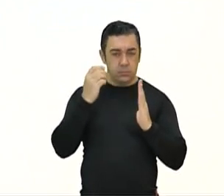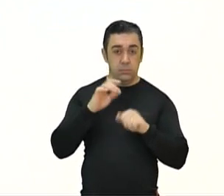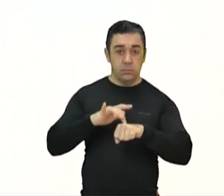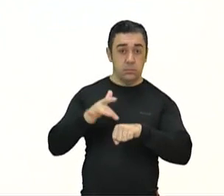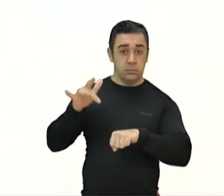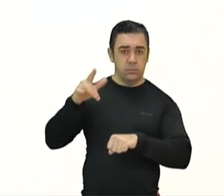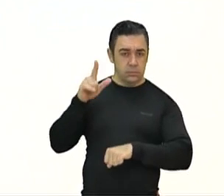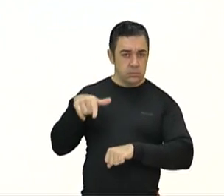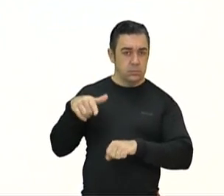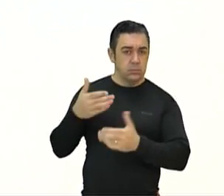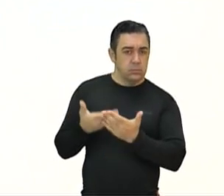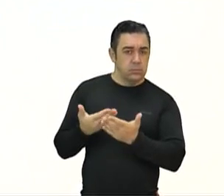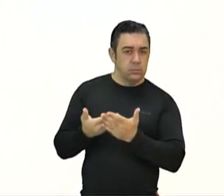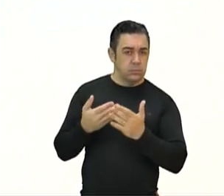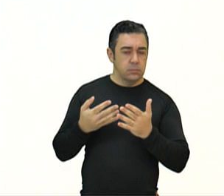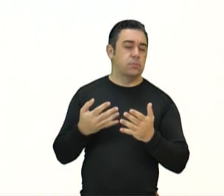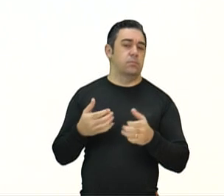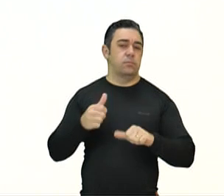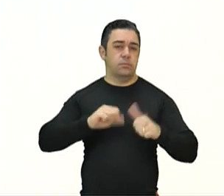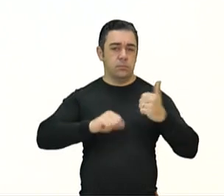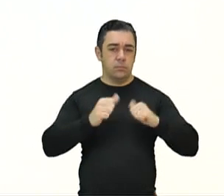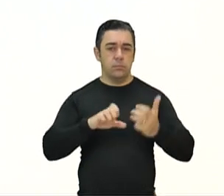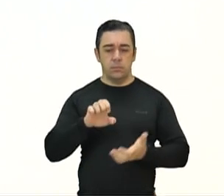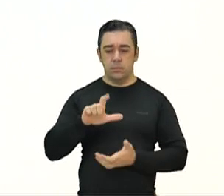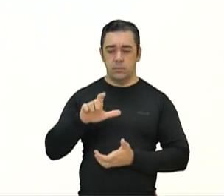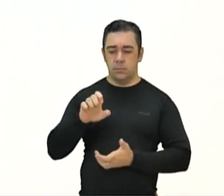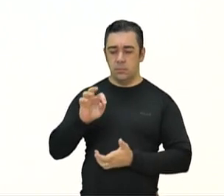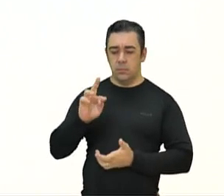lá em química, na eletrólise,